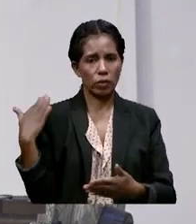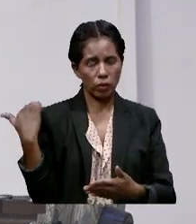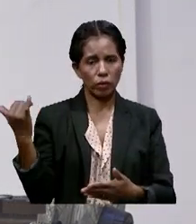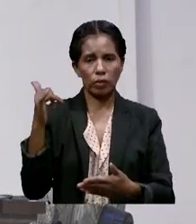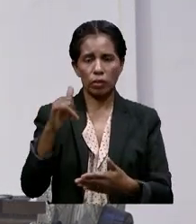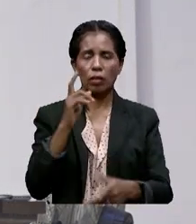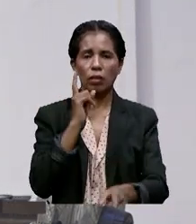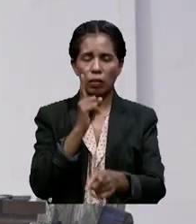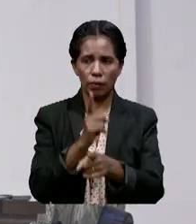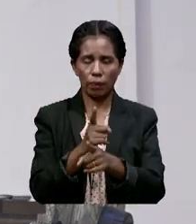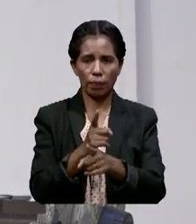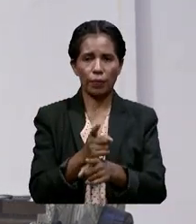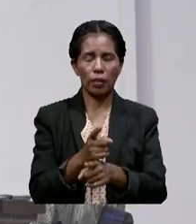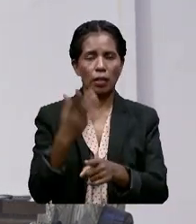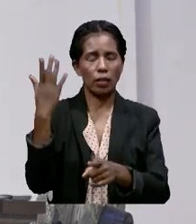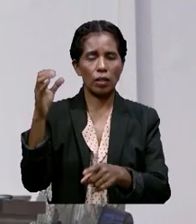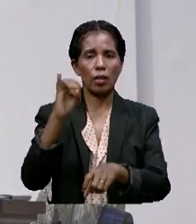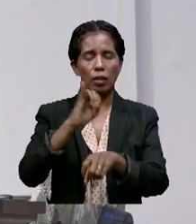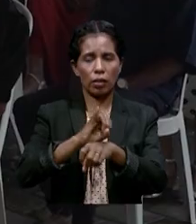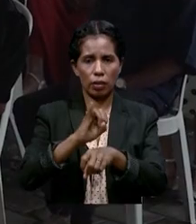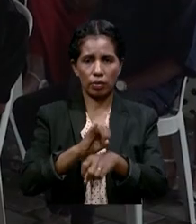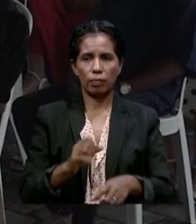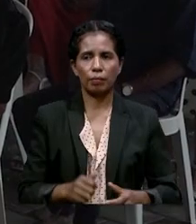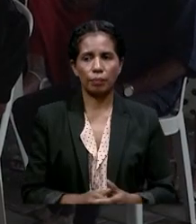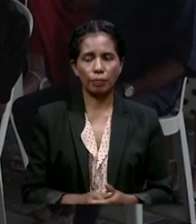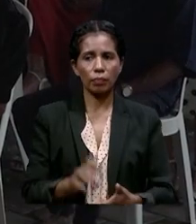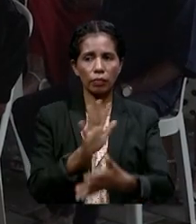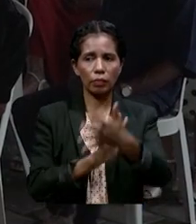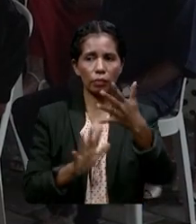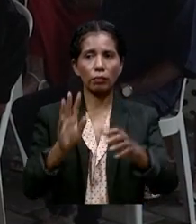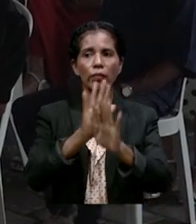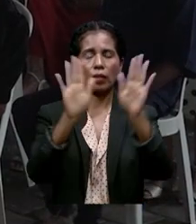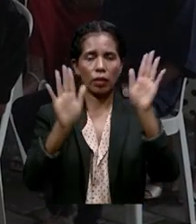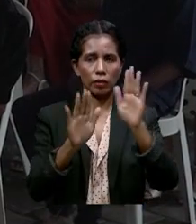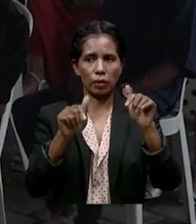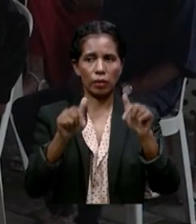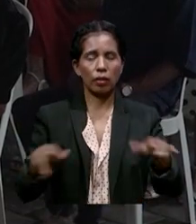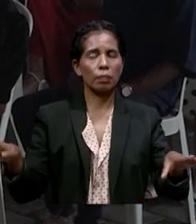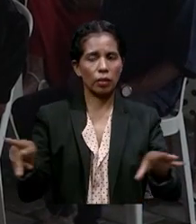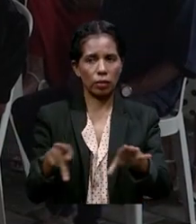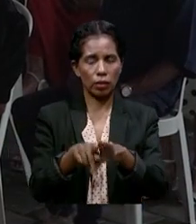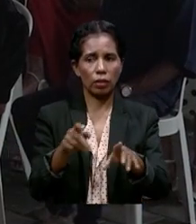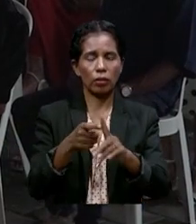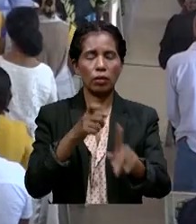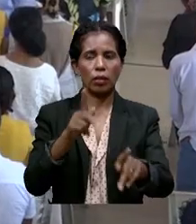nebelos, iha uma creda. E a celebração Eucaristia Domingo Ressurreição, né? Participa Máximo José